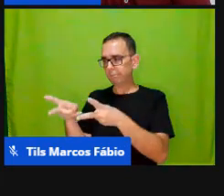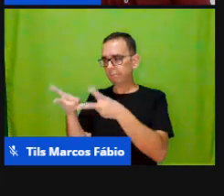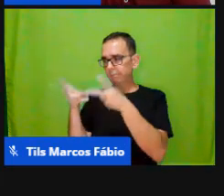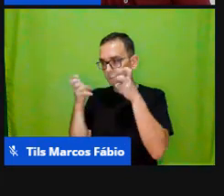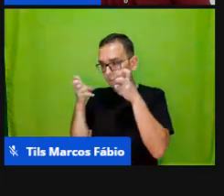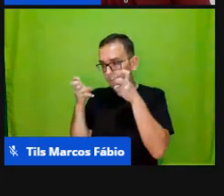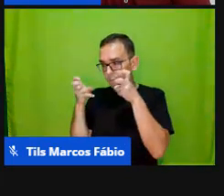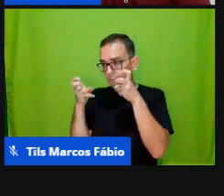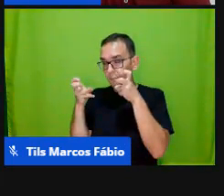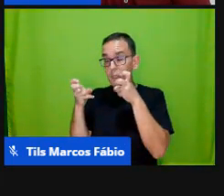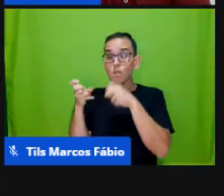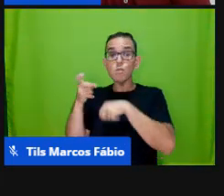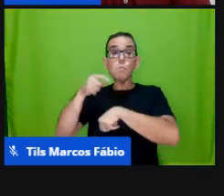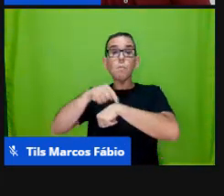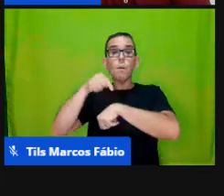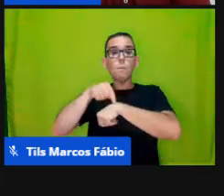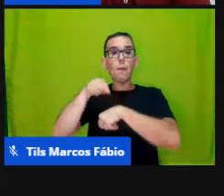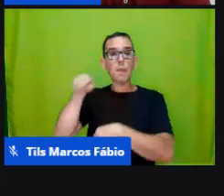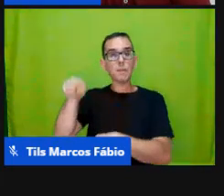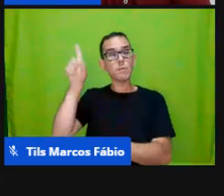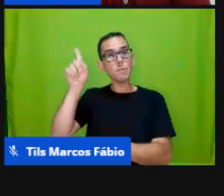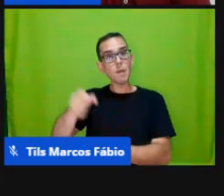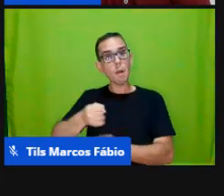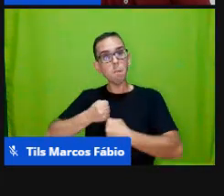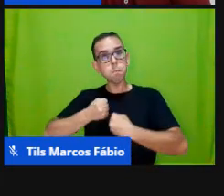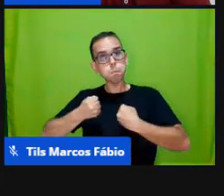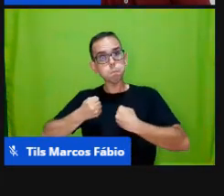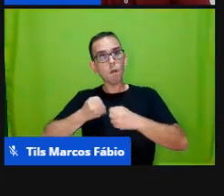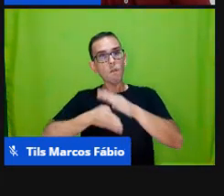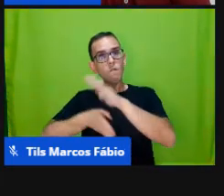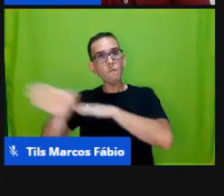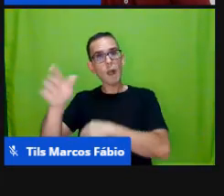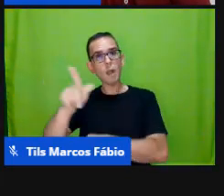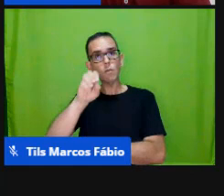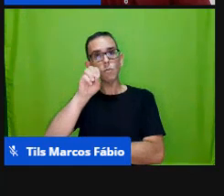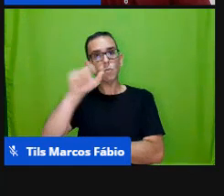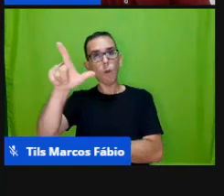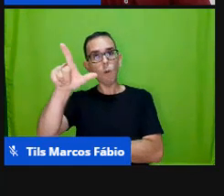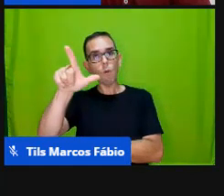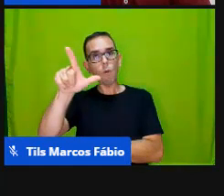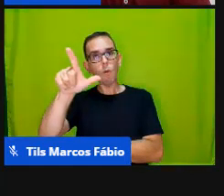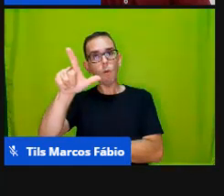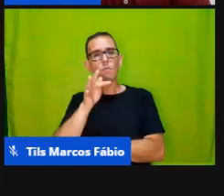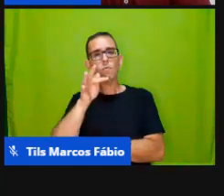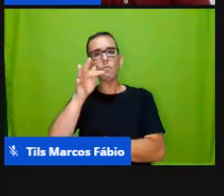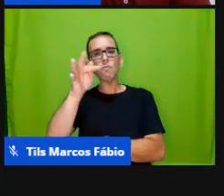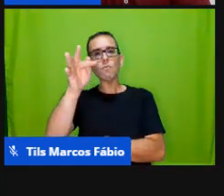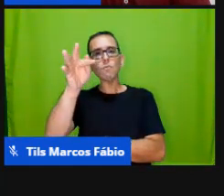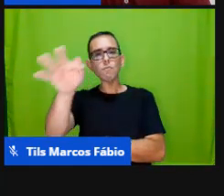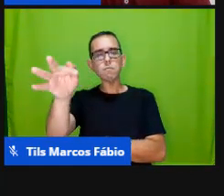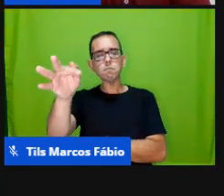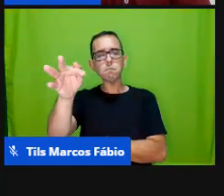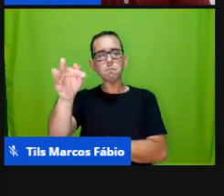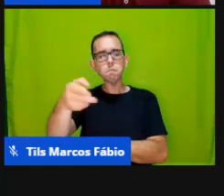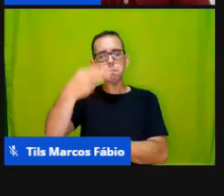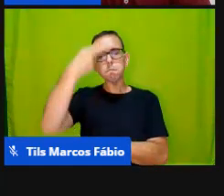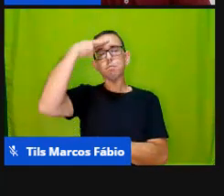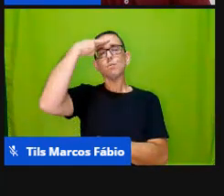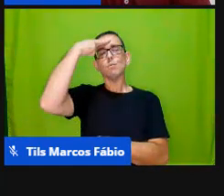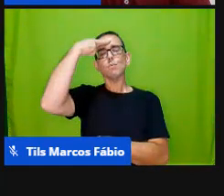ele naquele momento ele era um gordinho que ia para o gol, e futuramente ele se transformou num cidadão, hoje